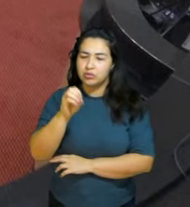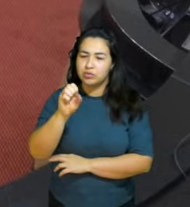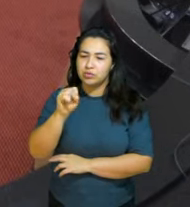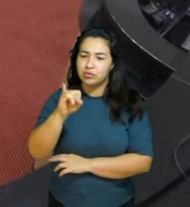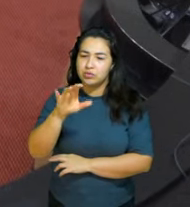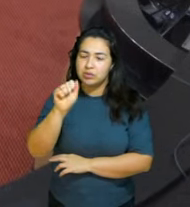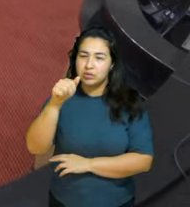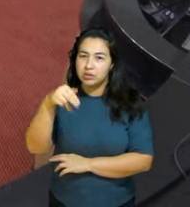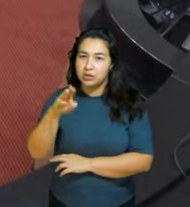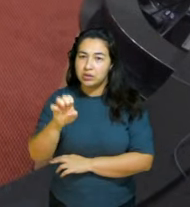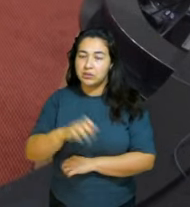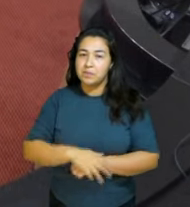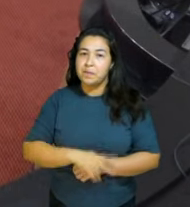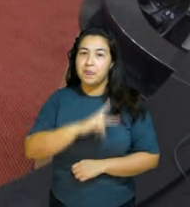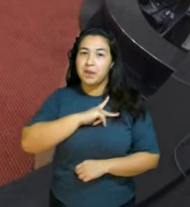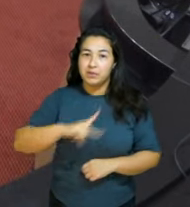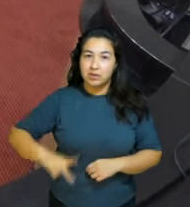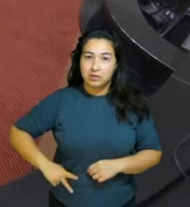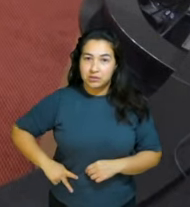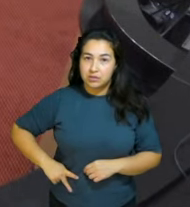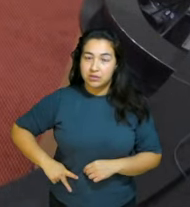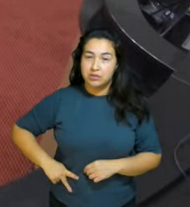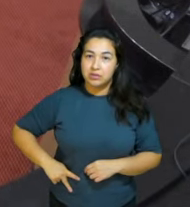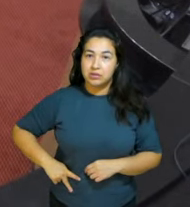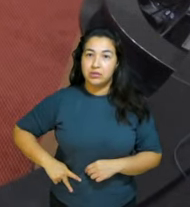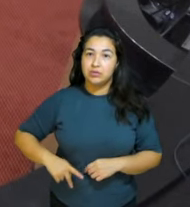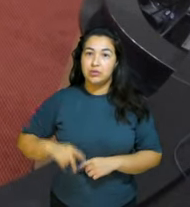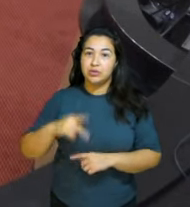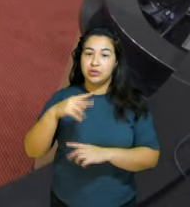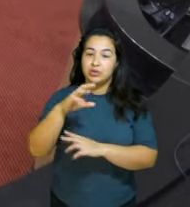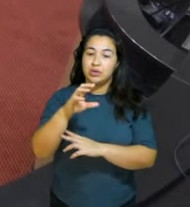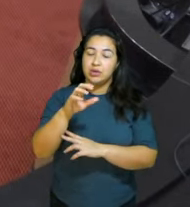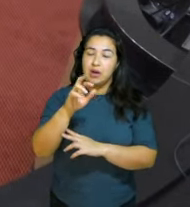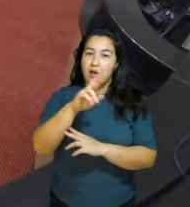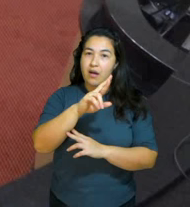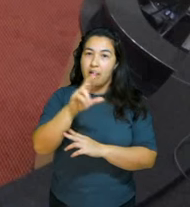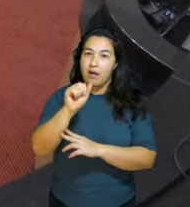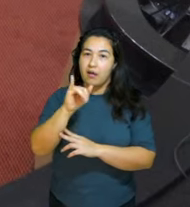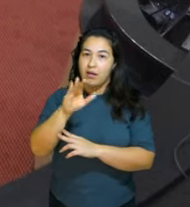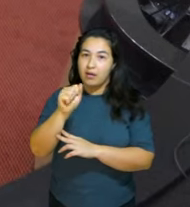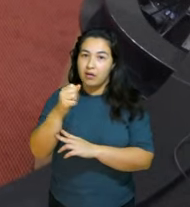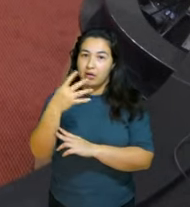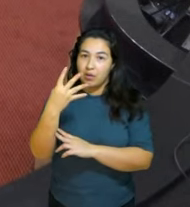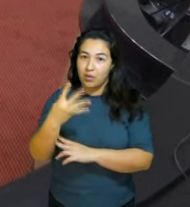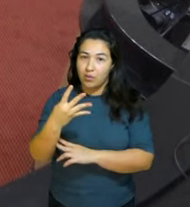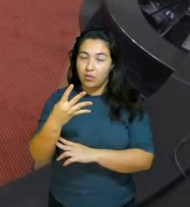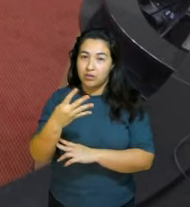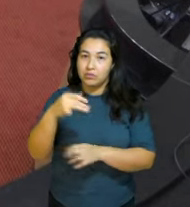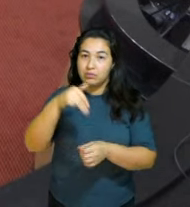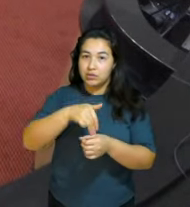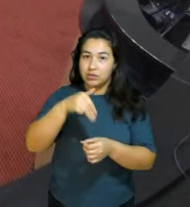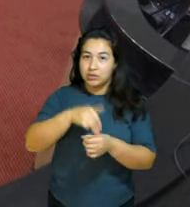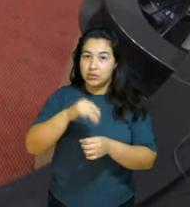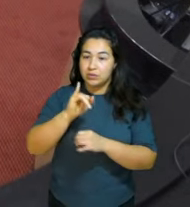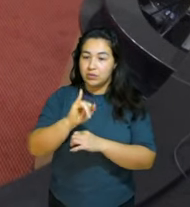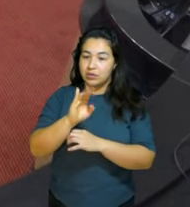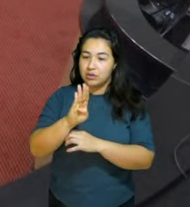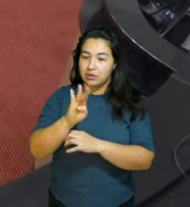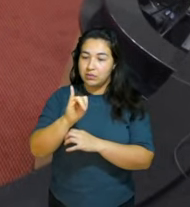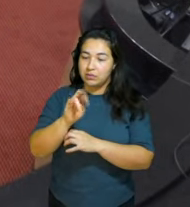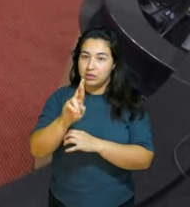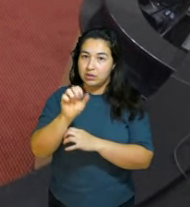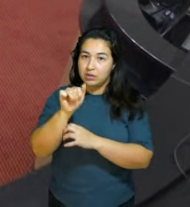da Associação Raia 4, Caçadores de Águas do município de Ibirama, Nelson